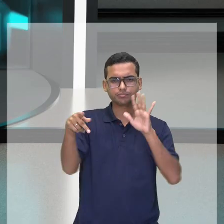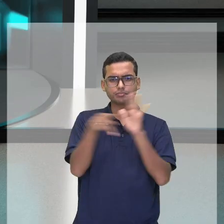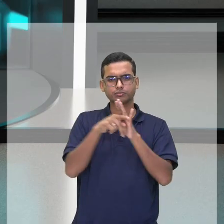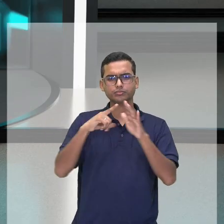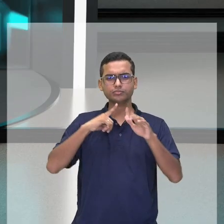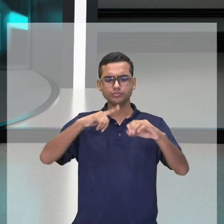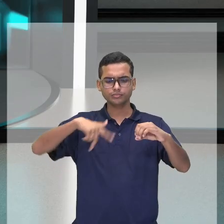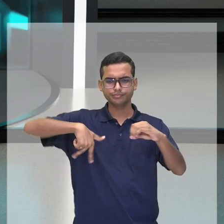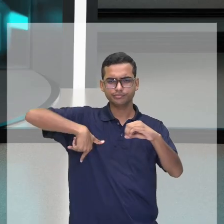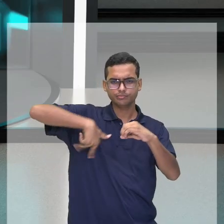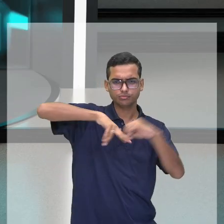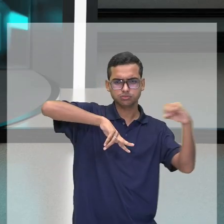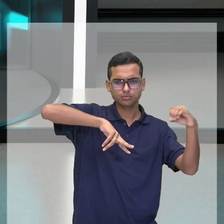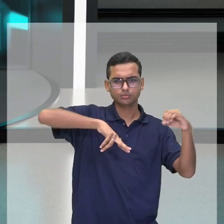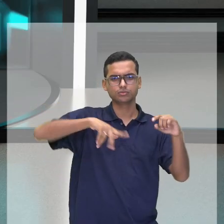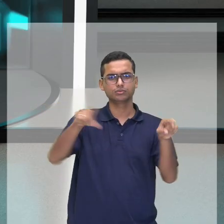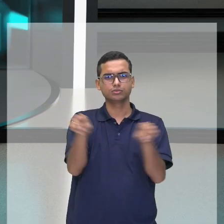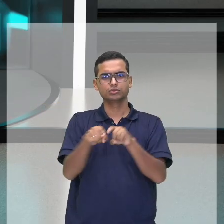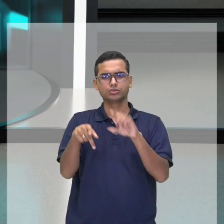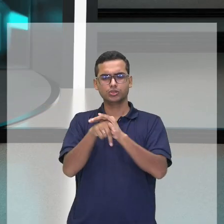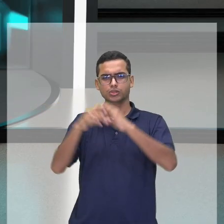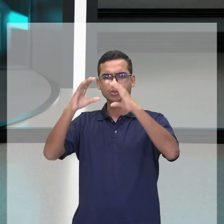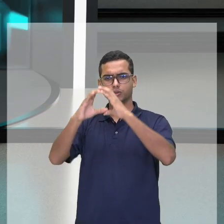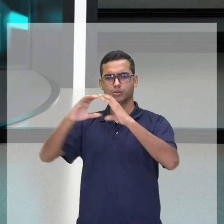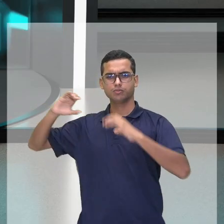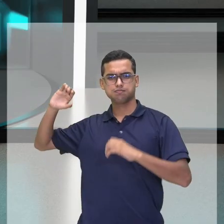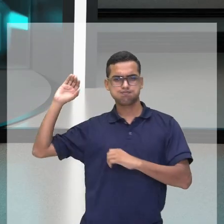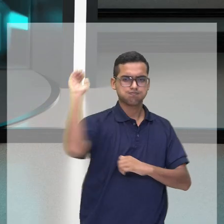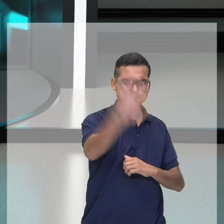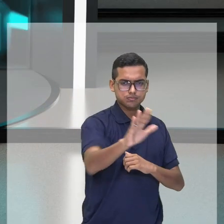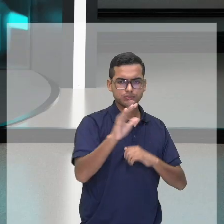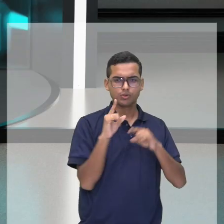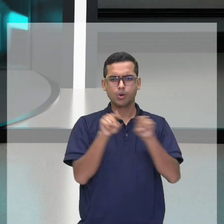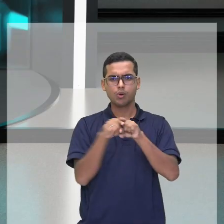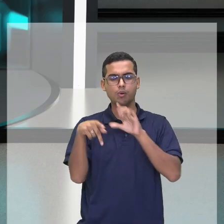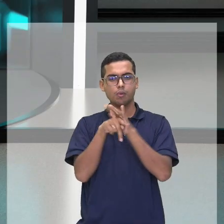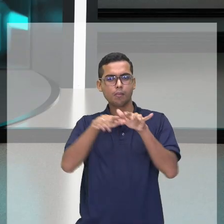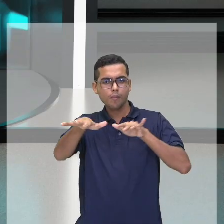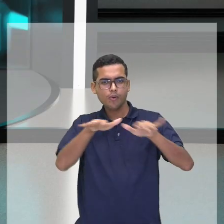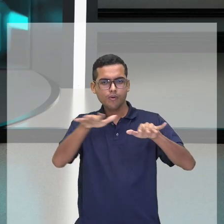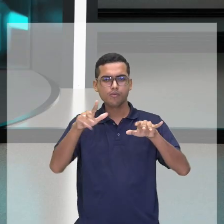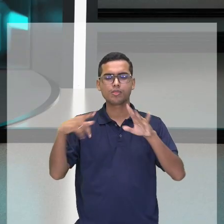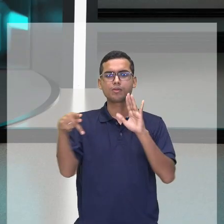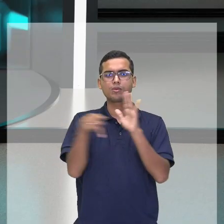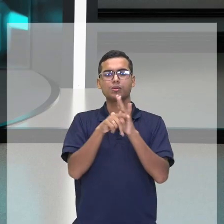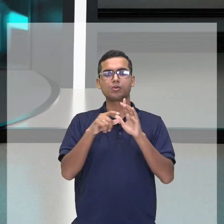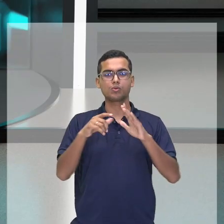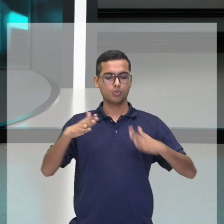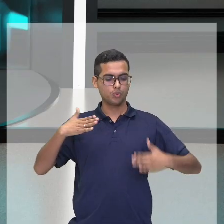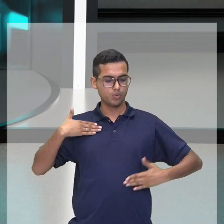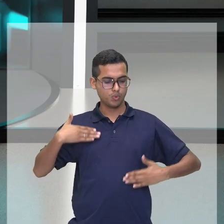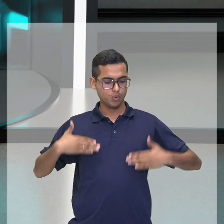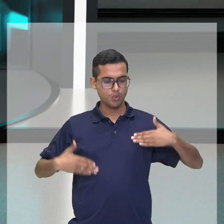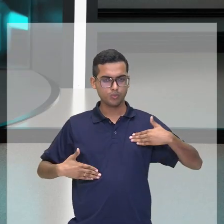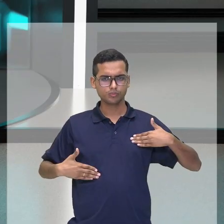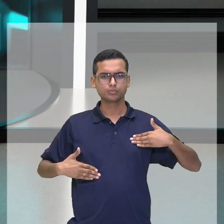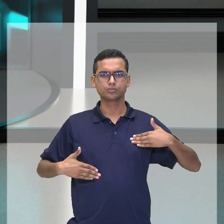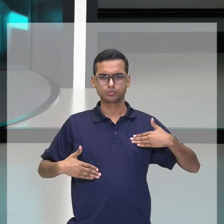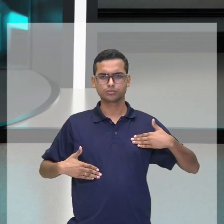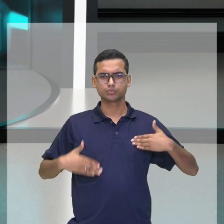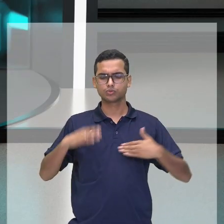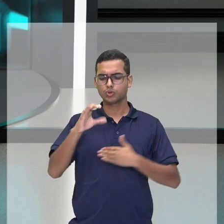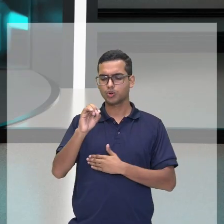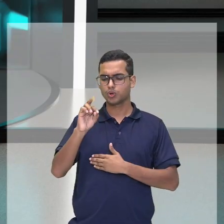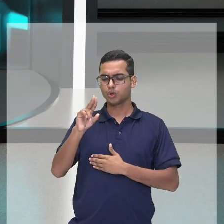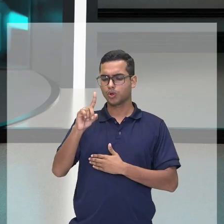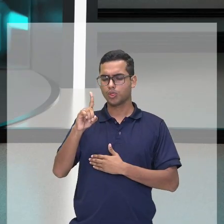chutar uma bola, arremessar uma bola, são exemplos de coordenação motora grossa, que a gente chama de